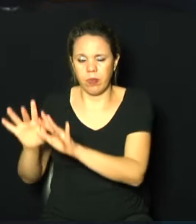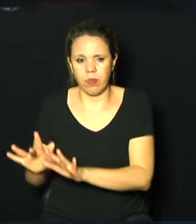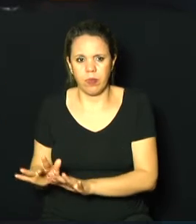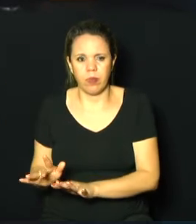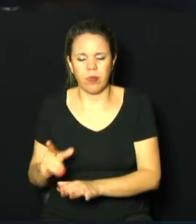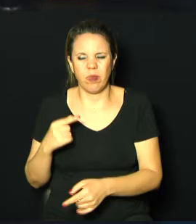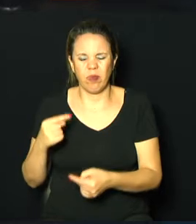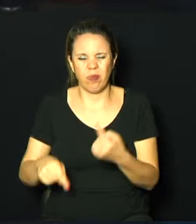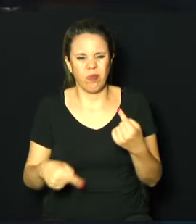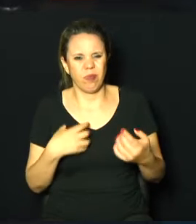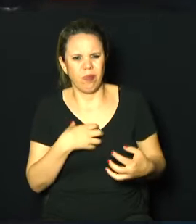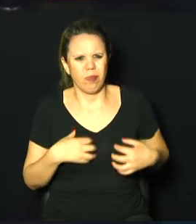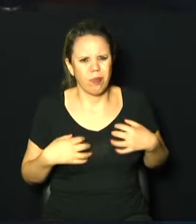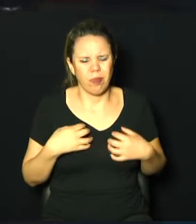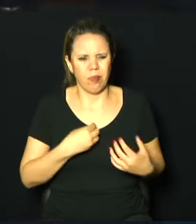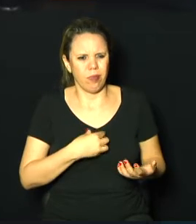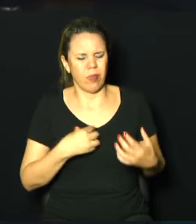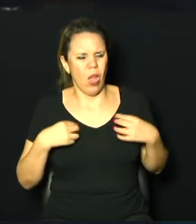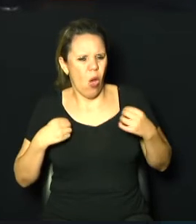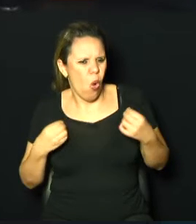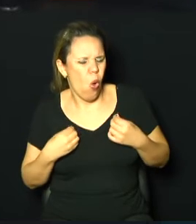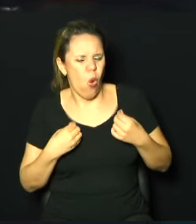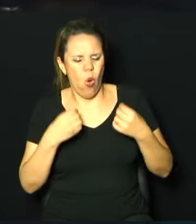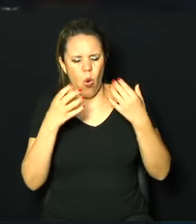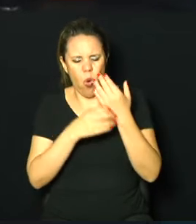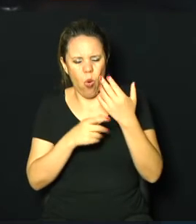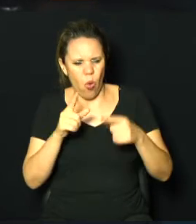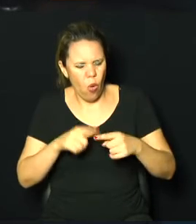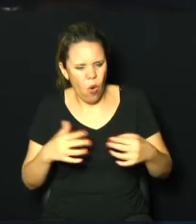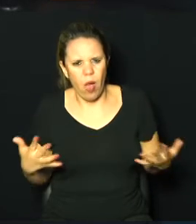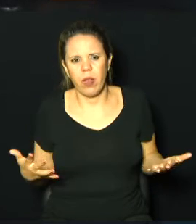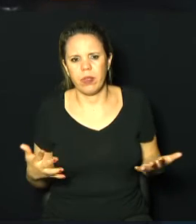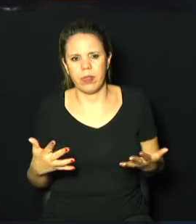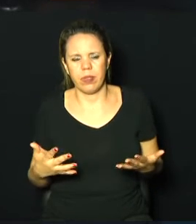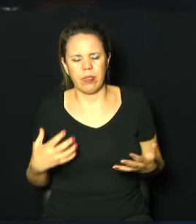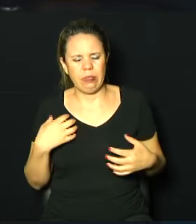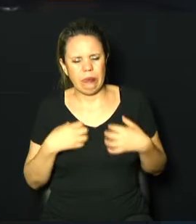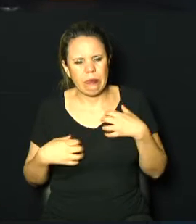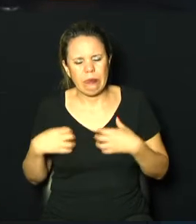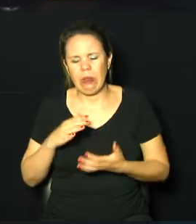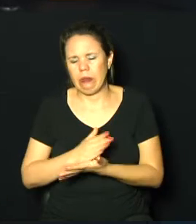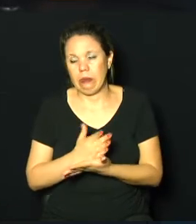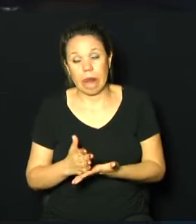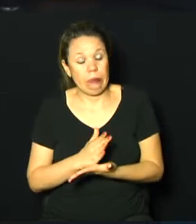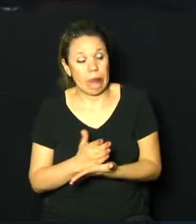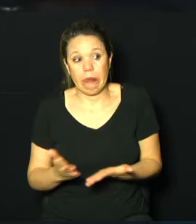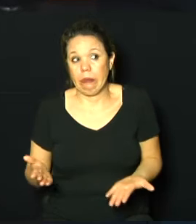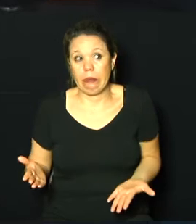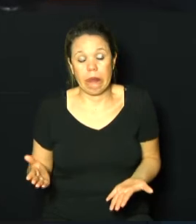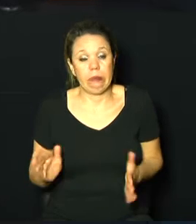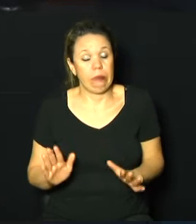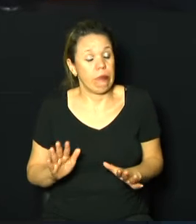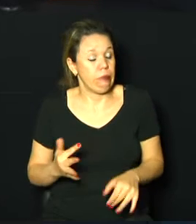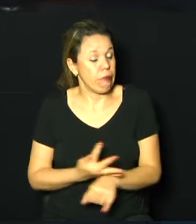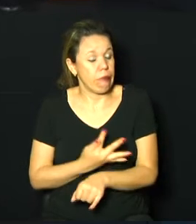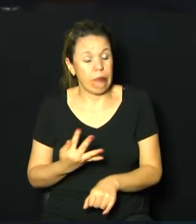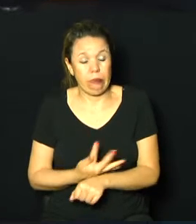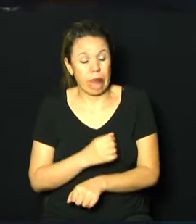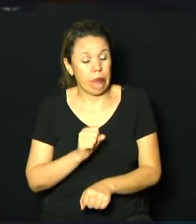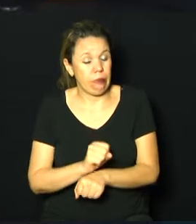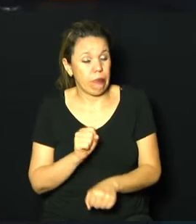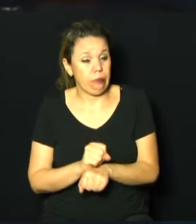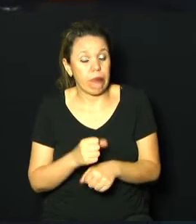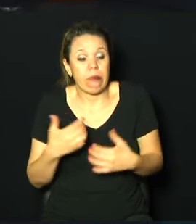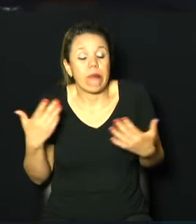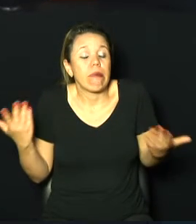ter o desconforto, vai ter, né, o passar mal dessa, né, de como do esperar, do